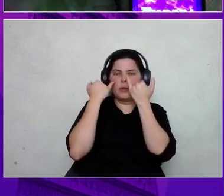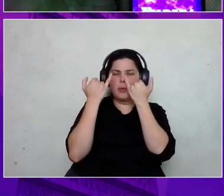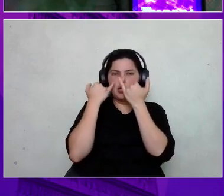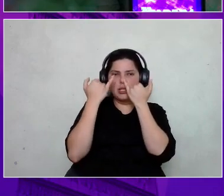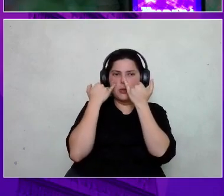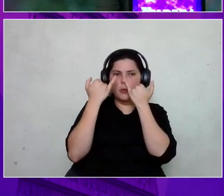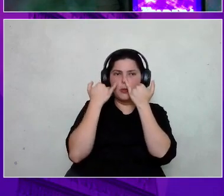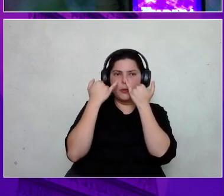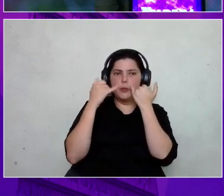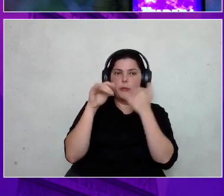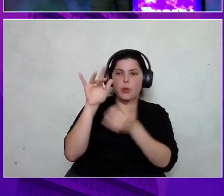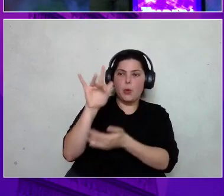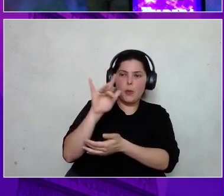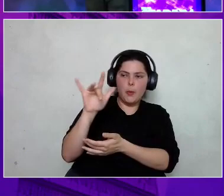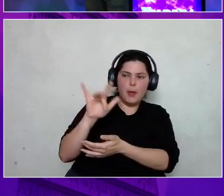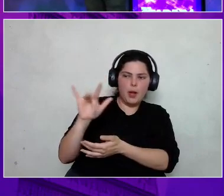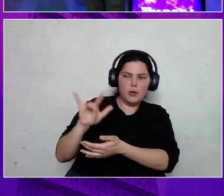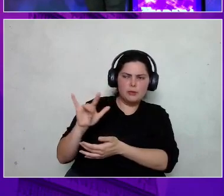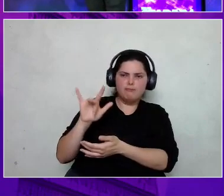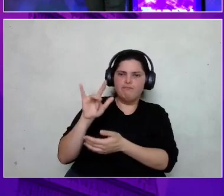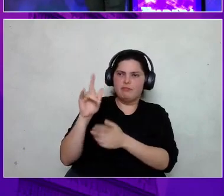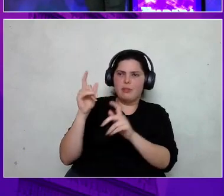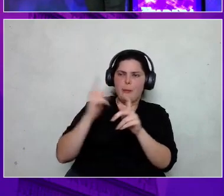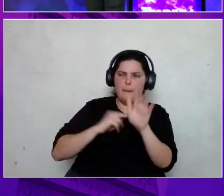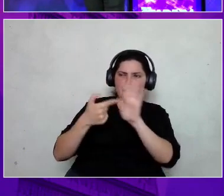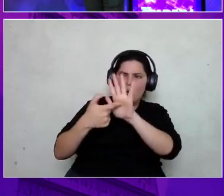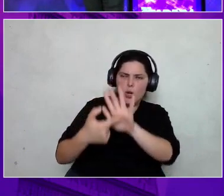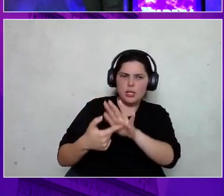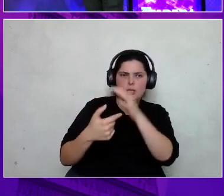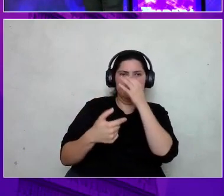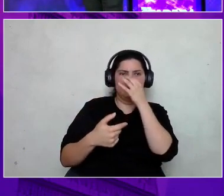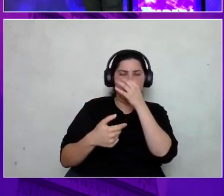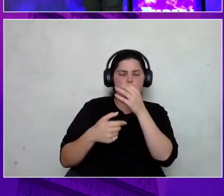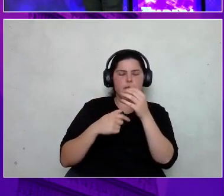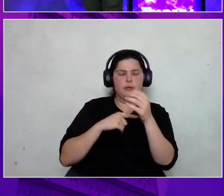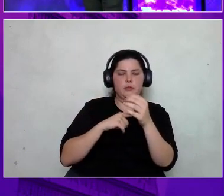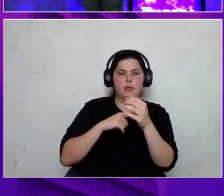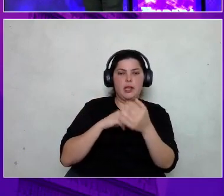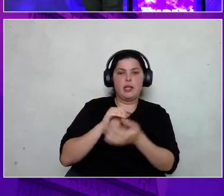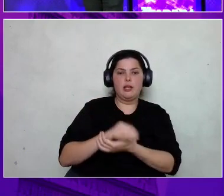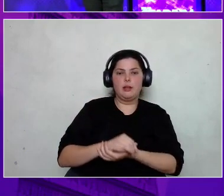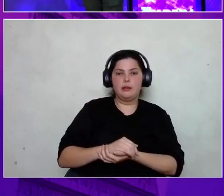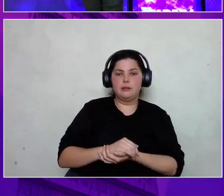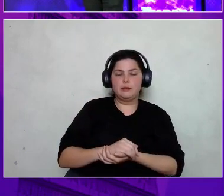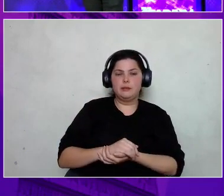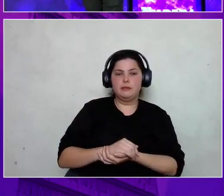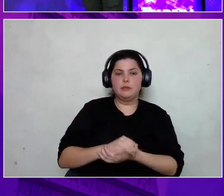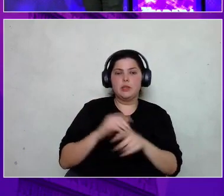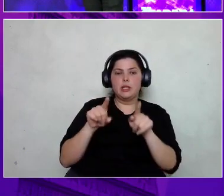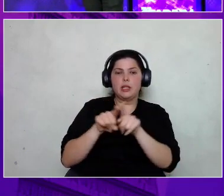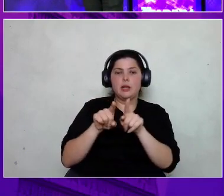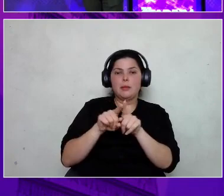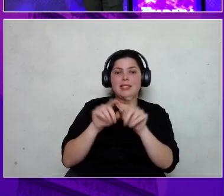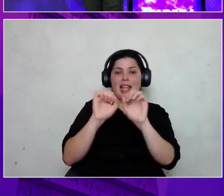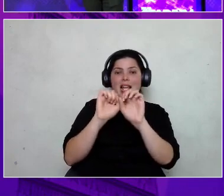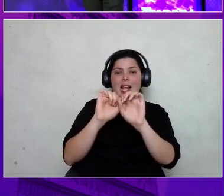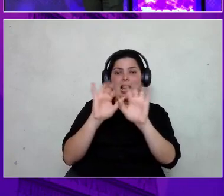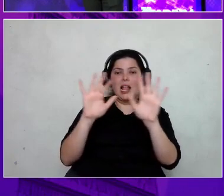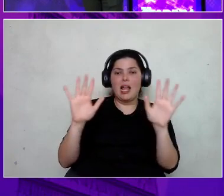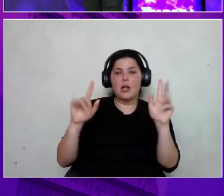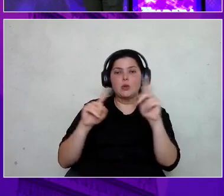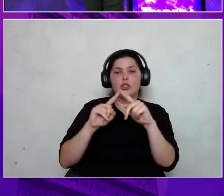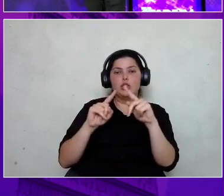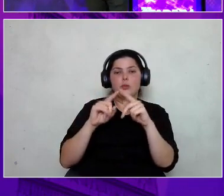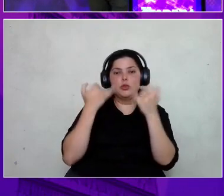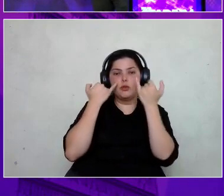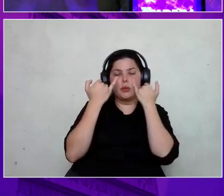aparece a informação, se você tem, né, aquele tooltip, se o placeholder está claro qual é o tipo de informação que tem que preencher,